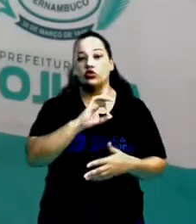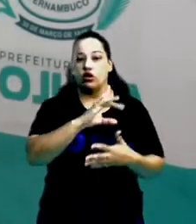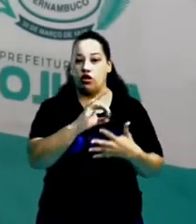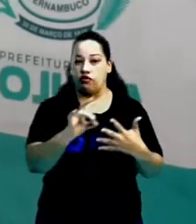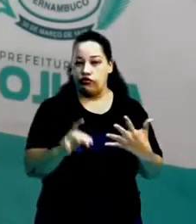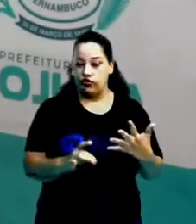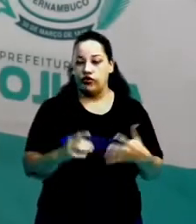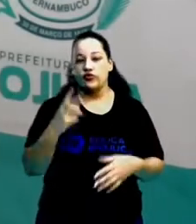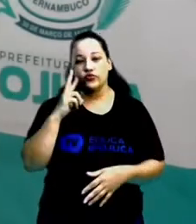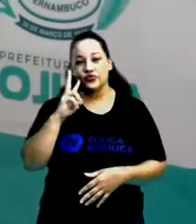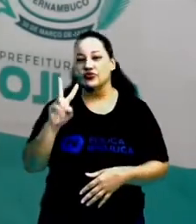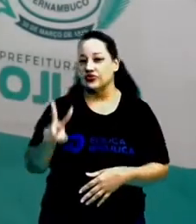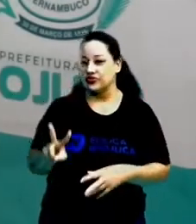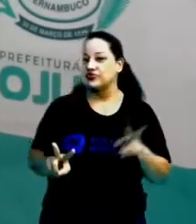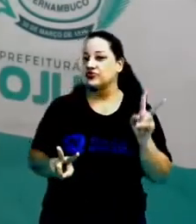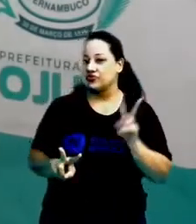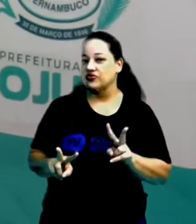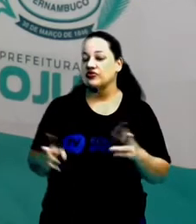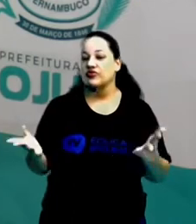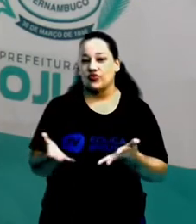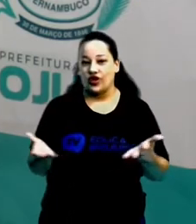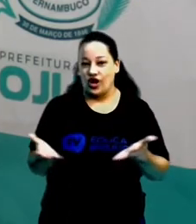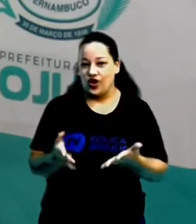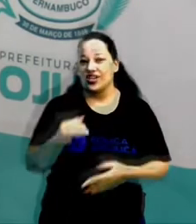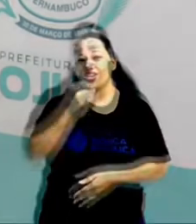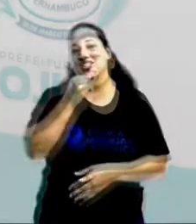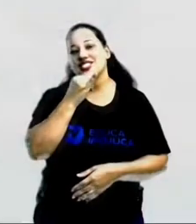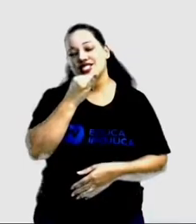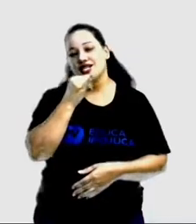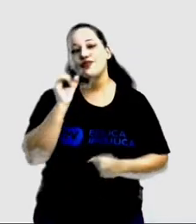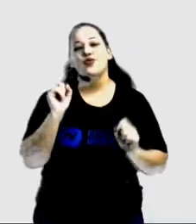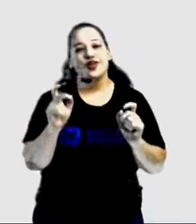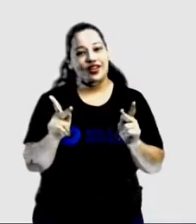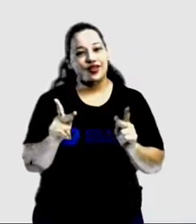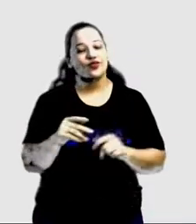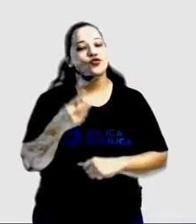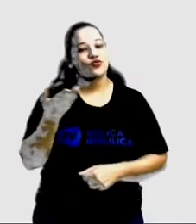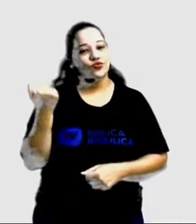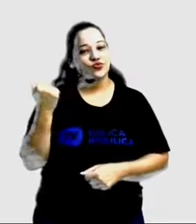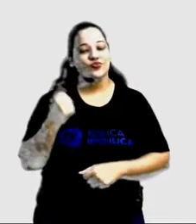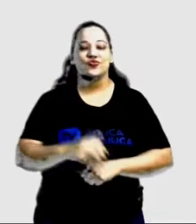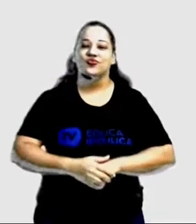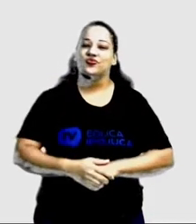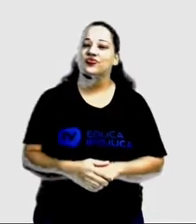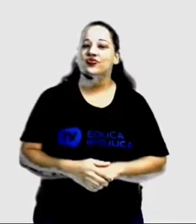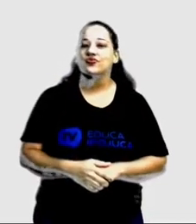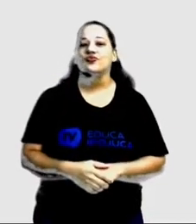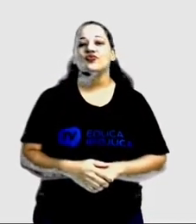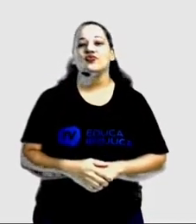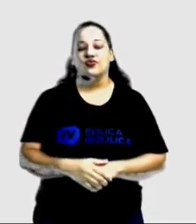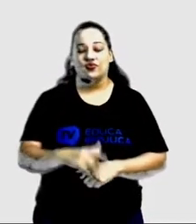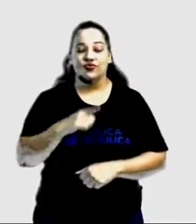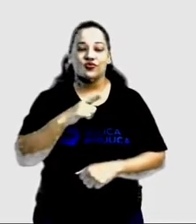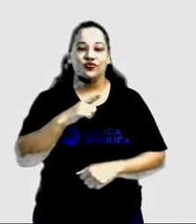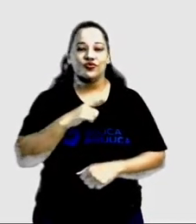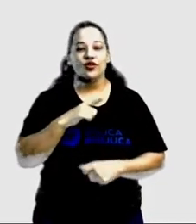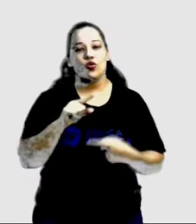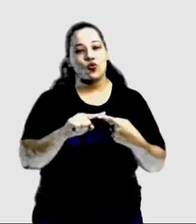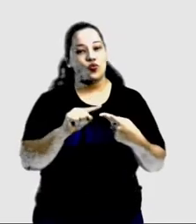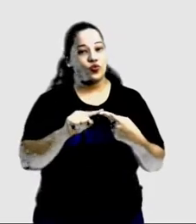agora. Agora com o exemplo, ok? Let's go! Então nós temos aqui, primeiramente,